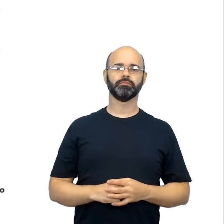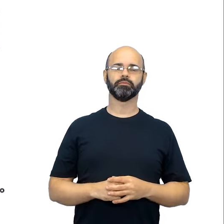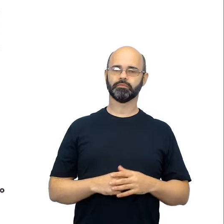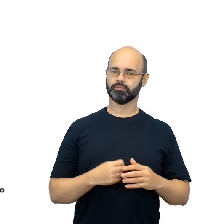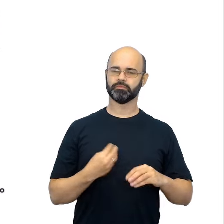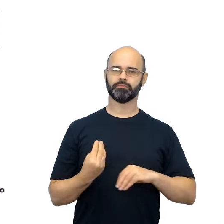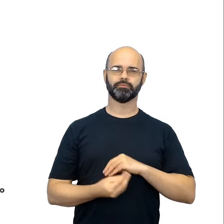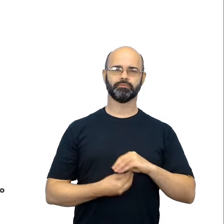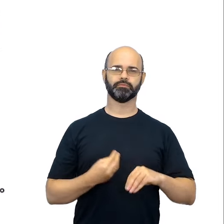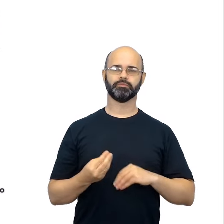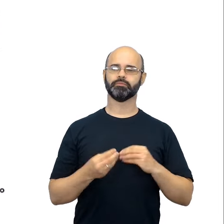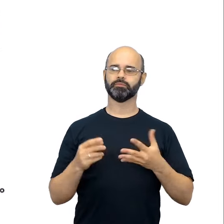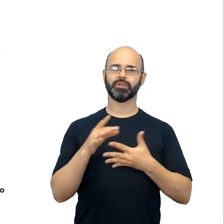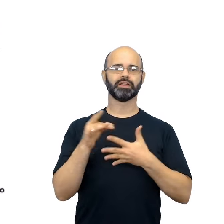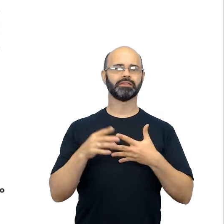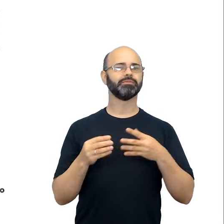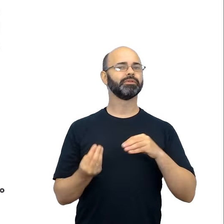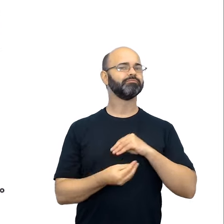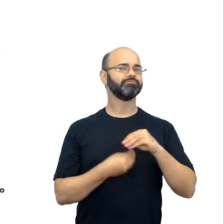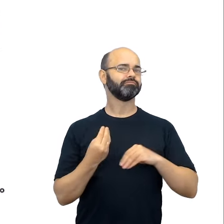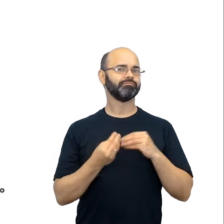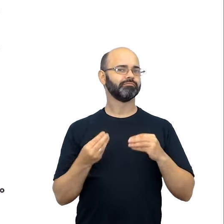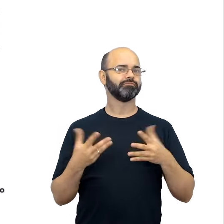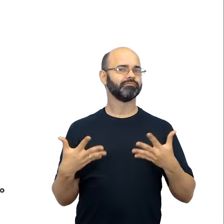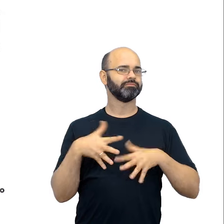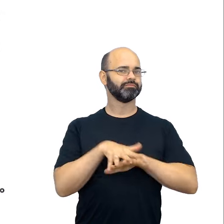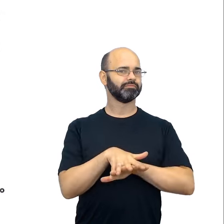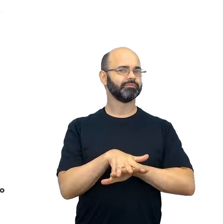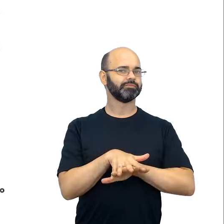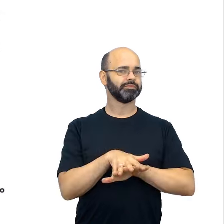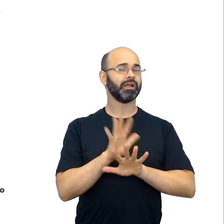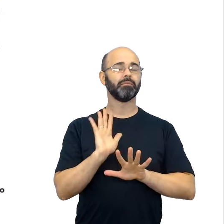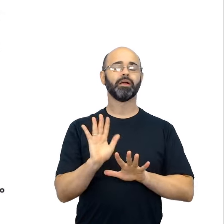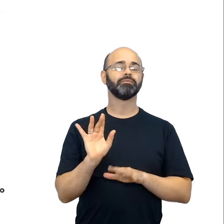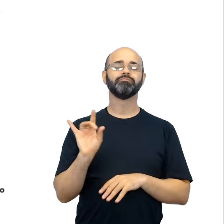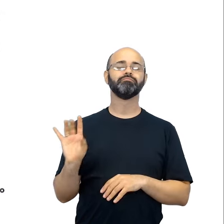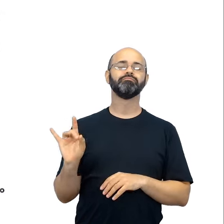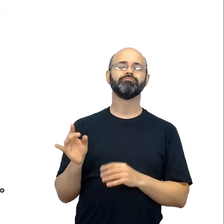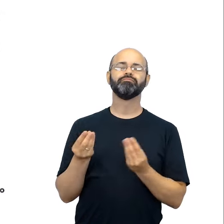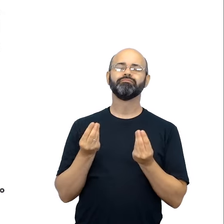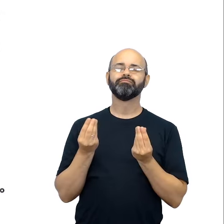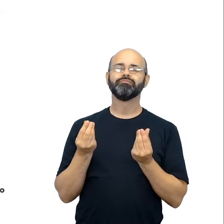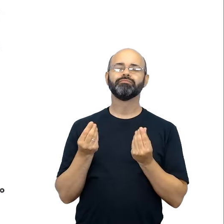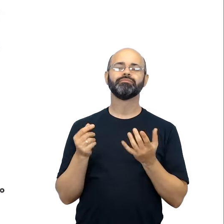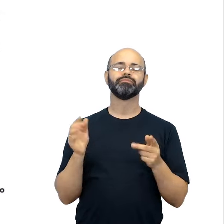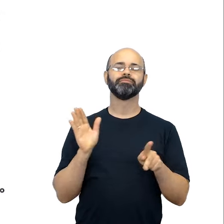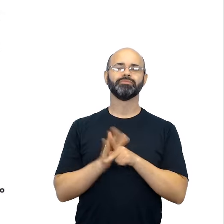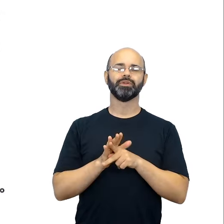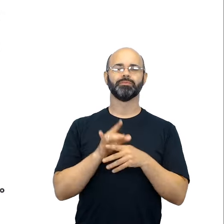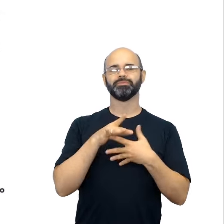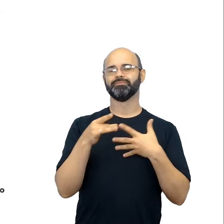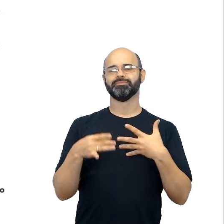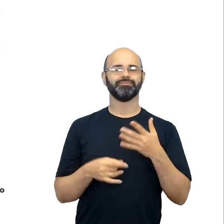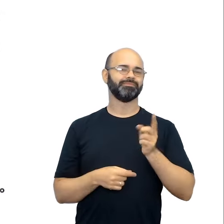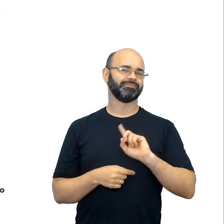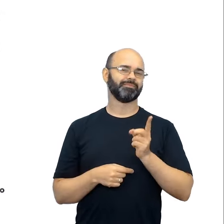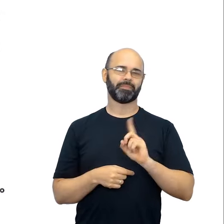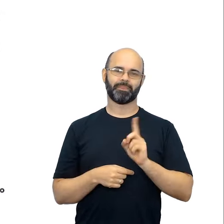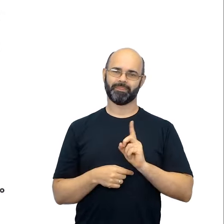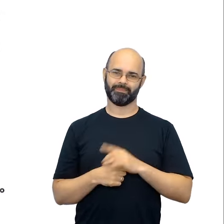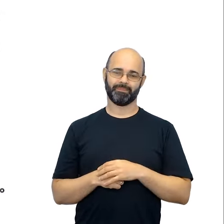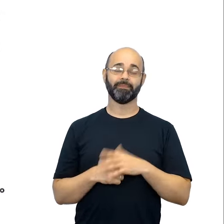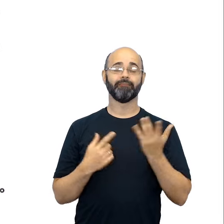as disciplinas, mas mantém a individualidade, ela mantém as especificidades de cada componente. Então, assim,